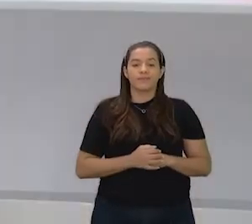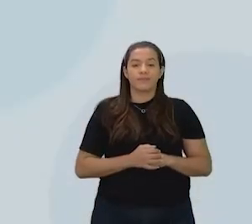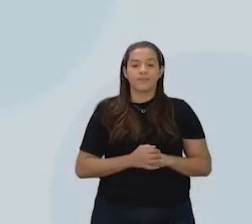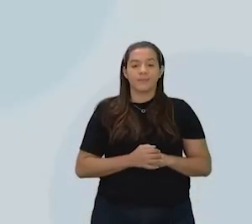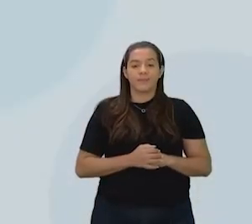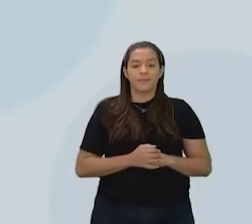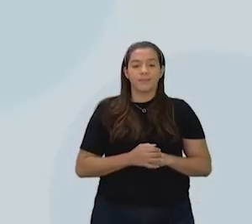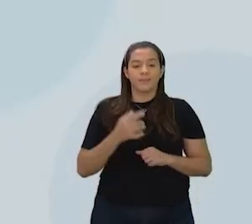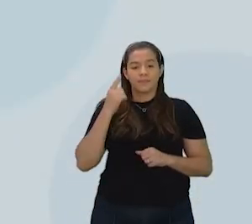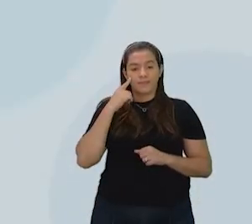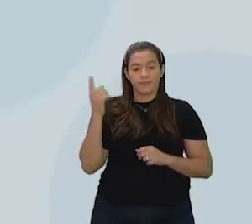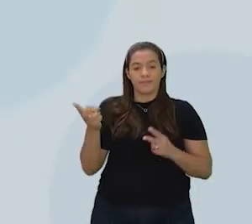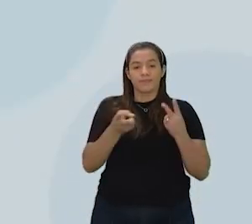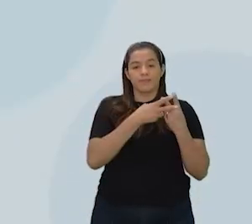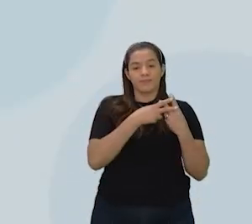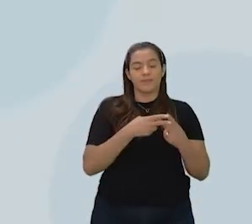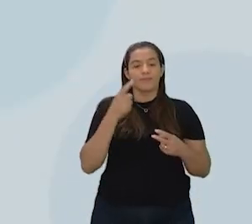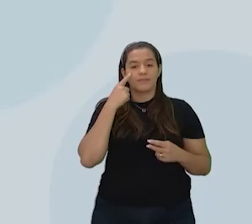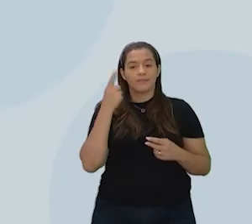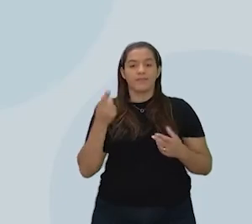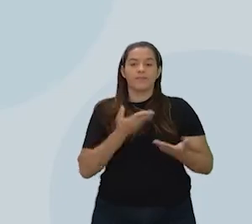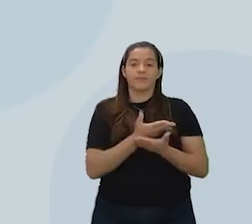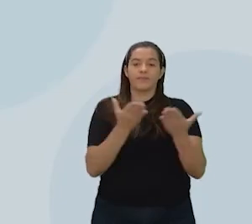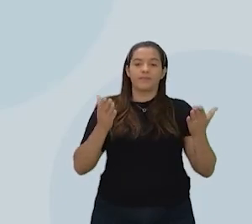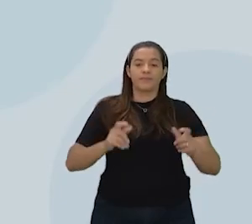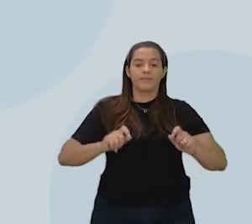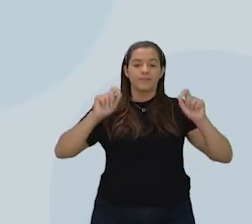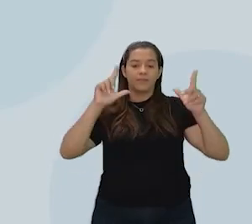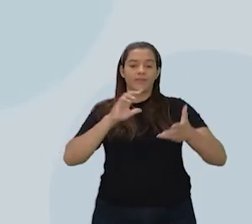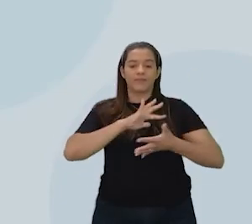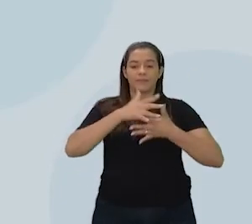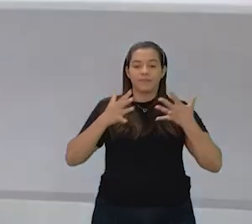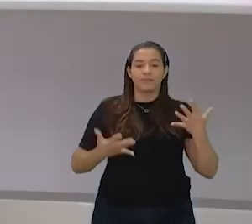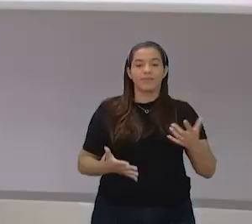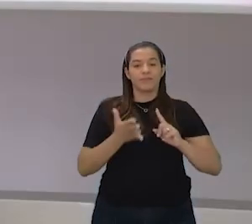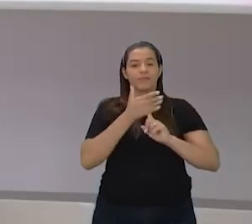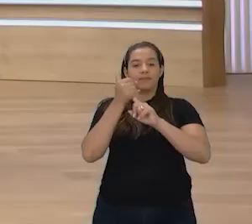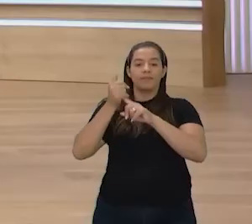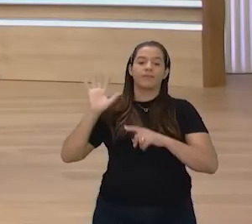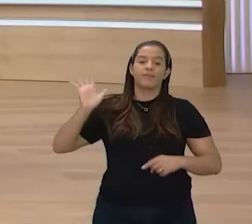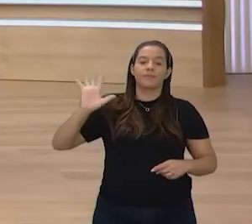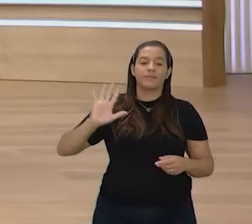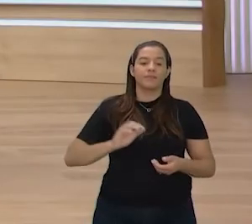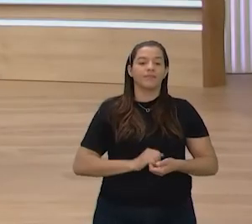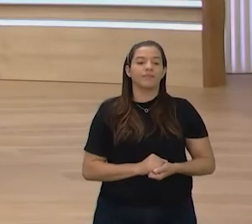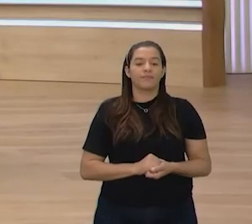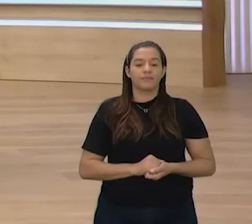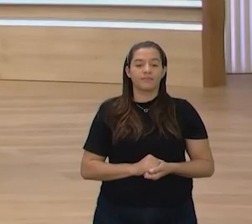Vamos lá? De slide? Se liga na mídia, pessoal. Linguagem de suas tecnologias. Tchau!